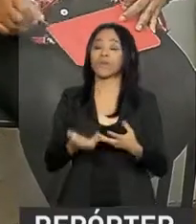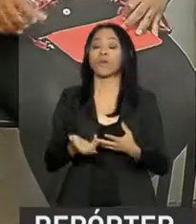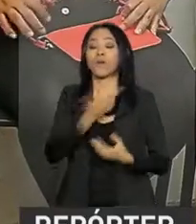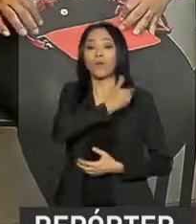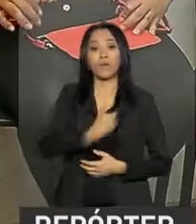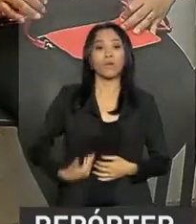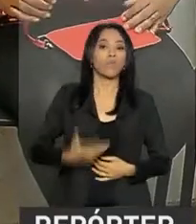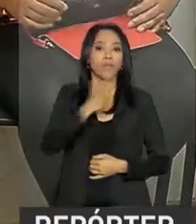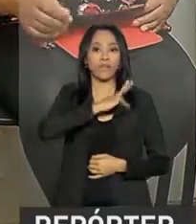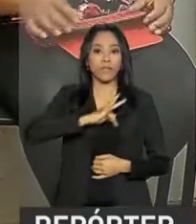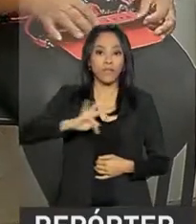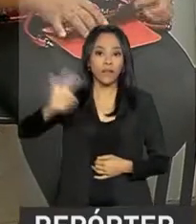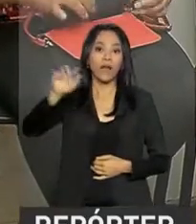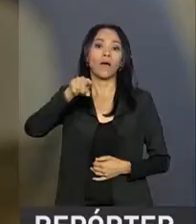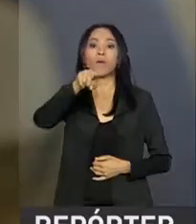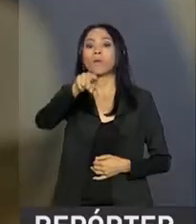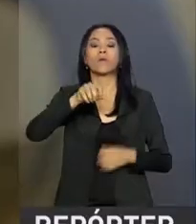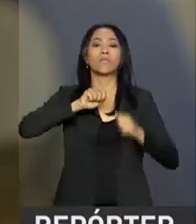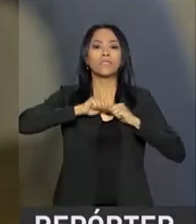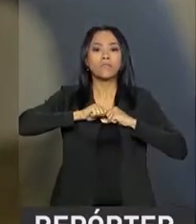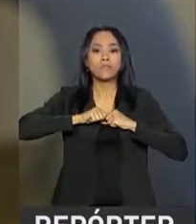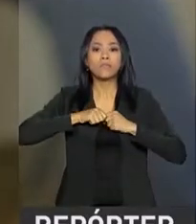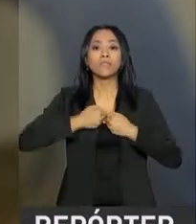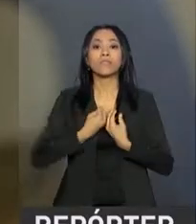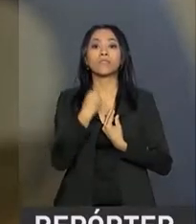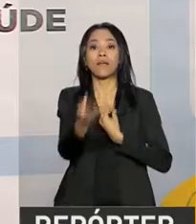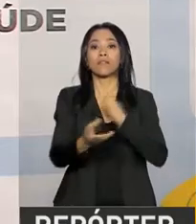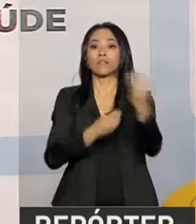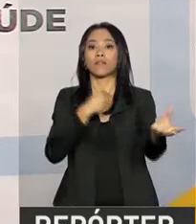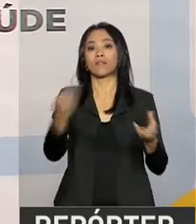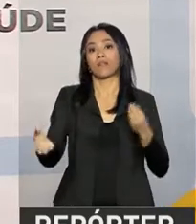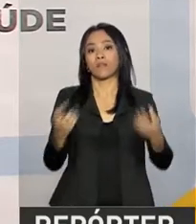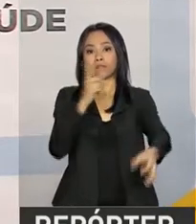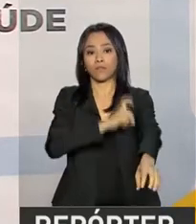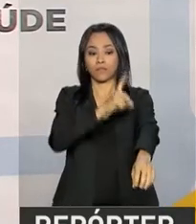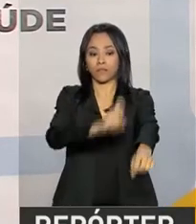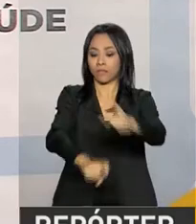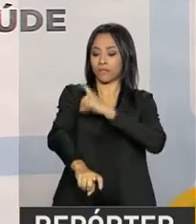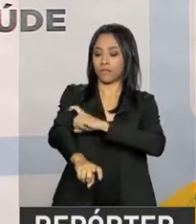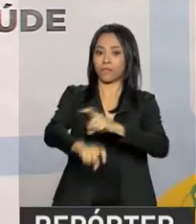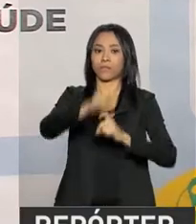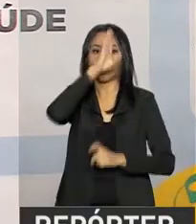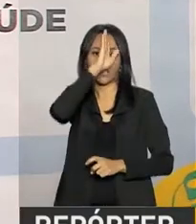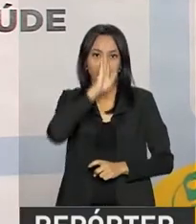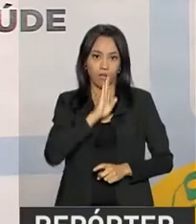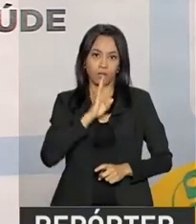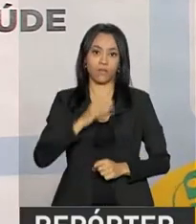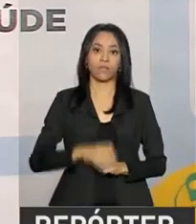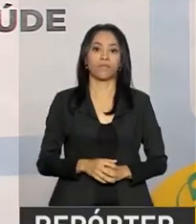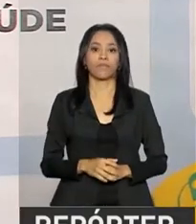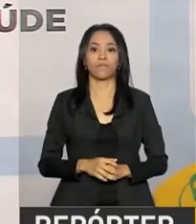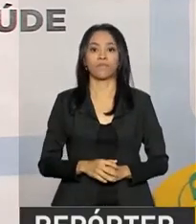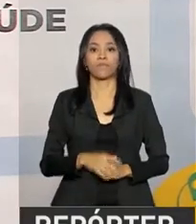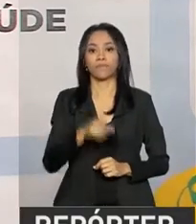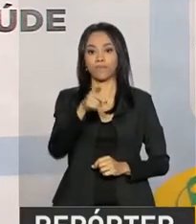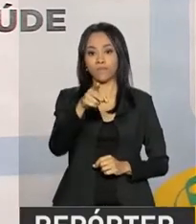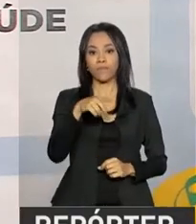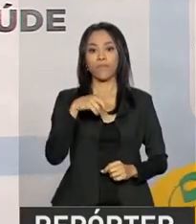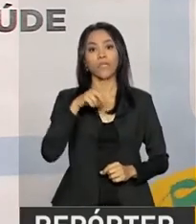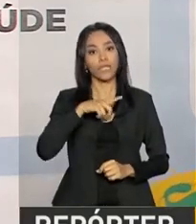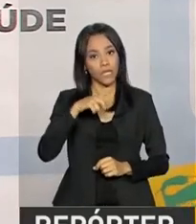número de pacientes que vão receber repelente de graça e de repente estão agora em estoque nós